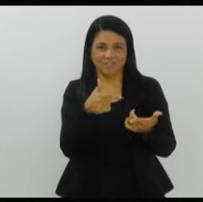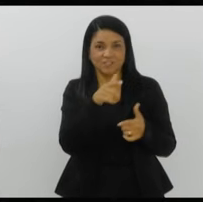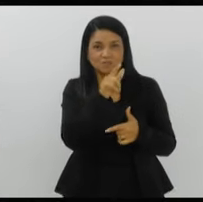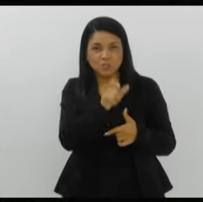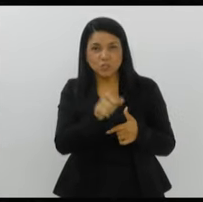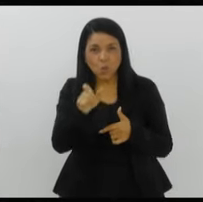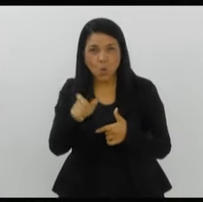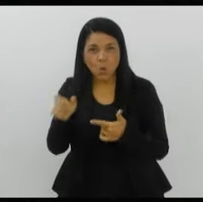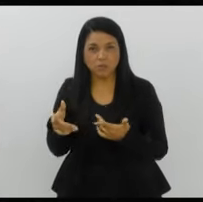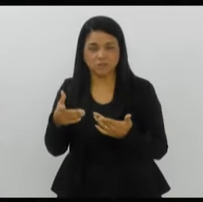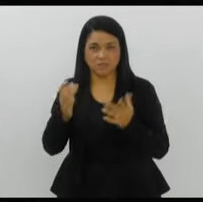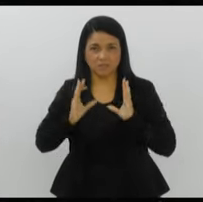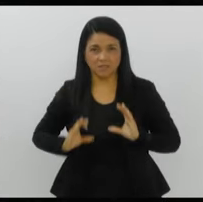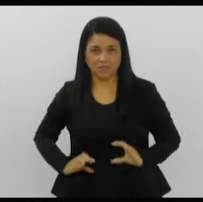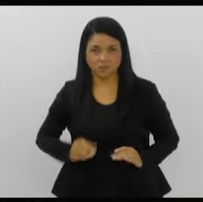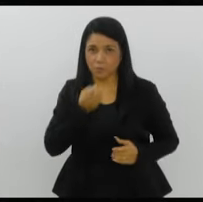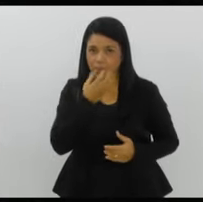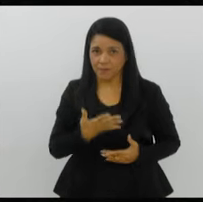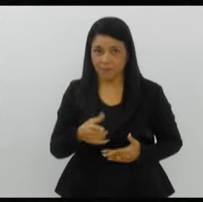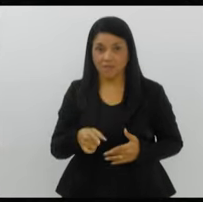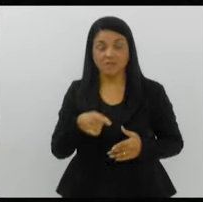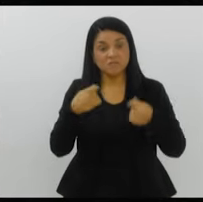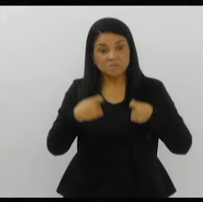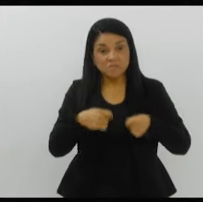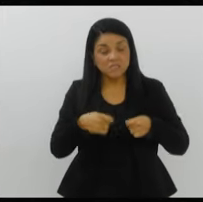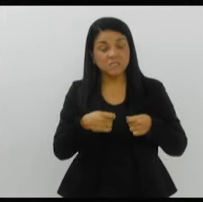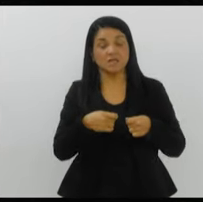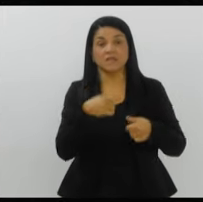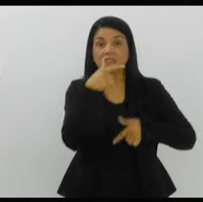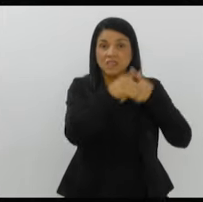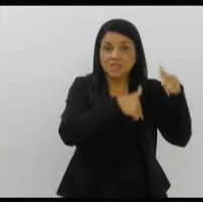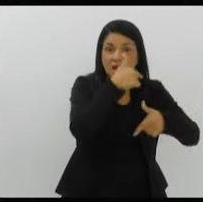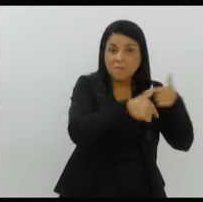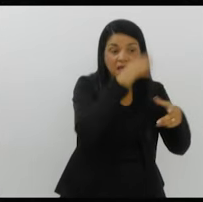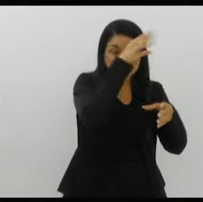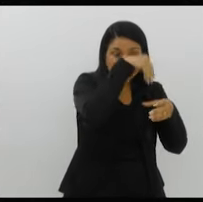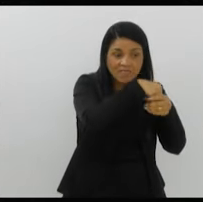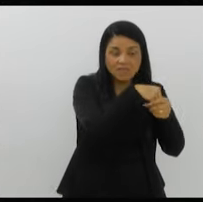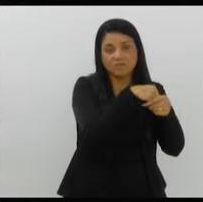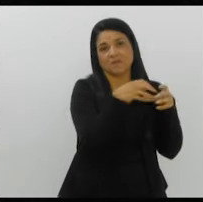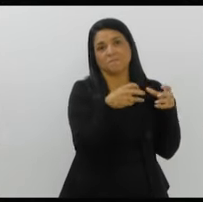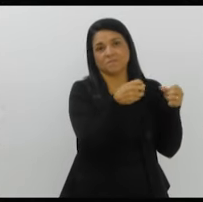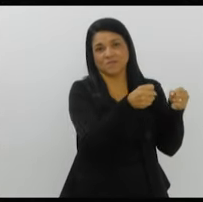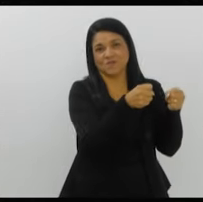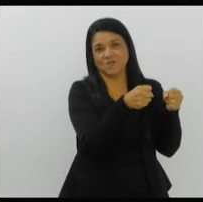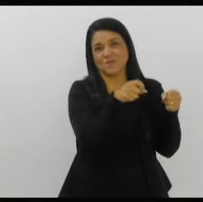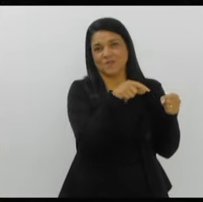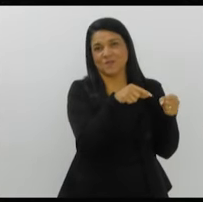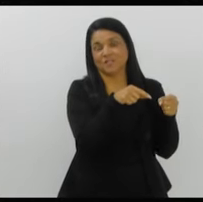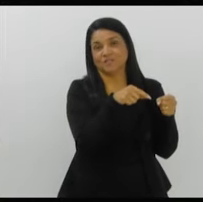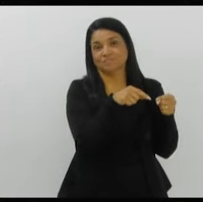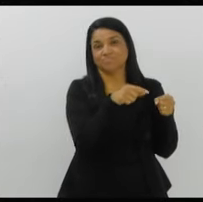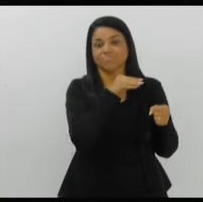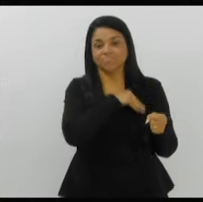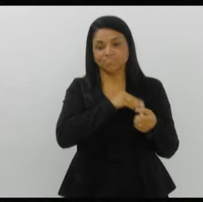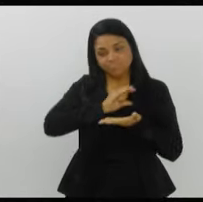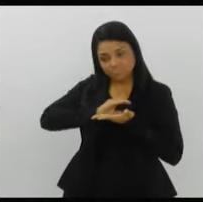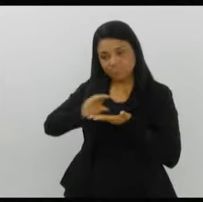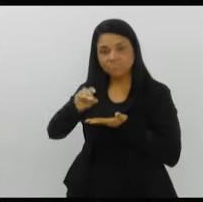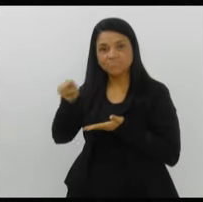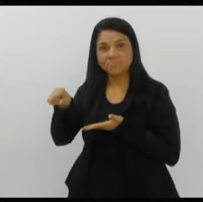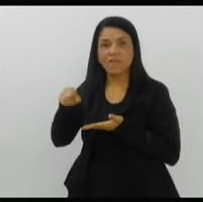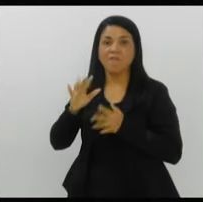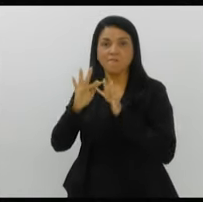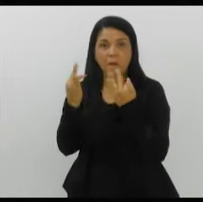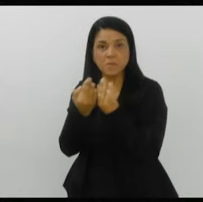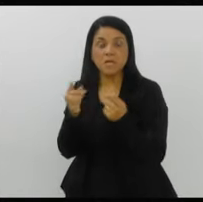deitasse numa cama, era para dormir. Ele tinha que se autossustentar. Ele tinha que sustentar a família dele, tinha que sustentar a família de quem ele matou. Ele